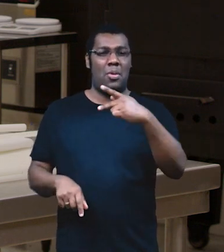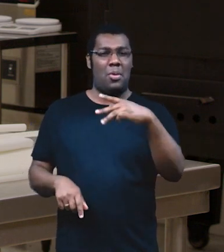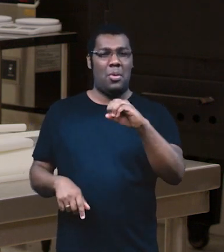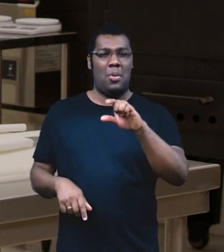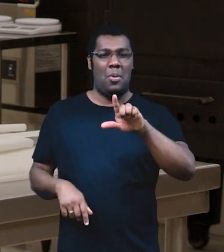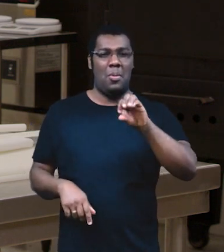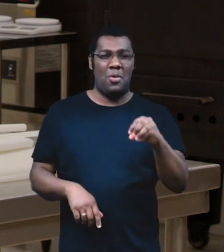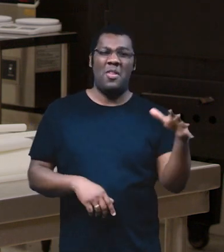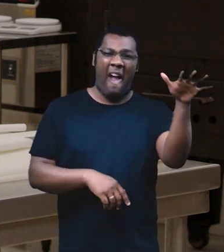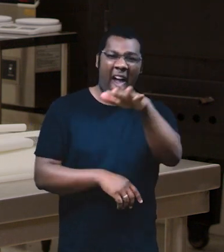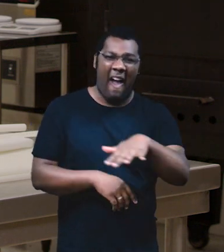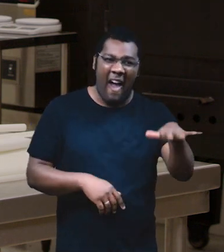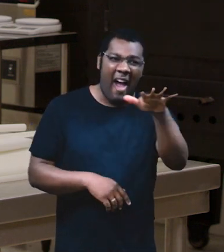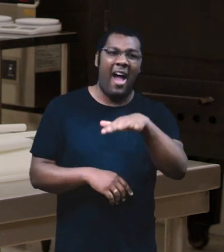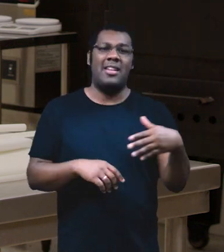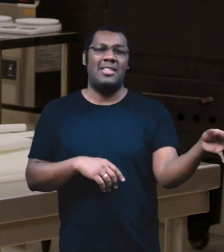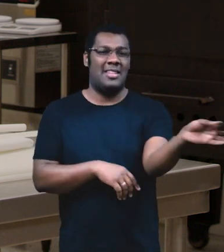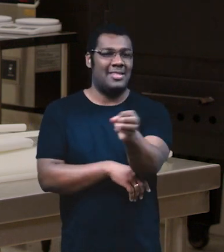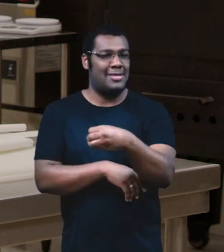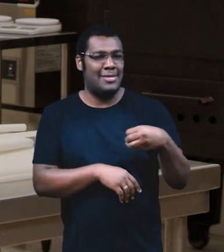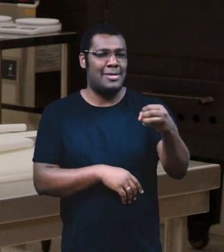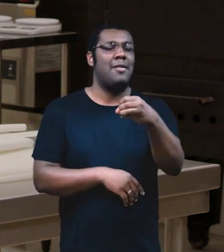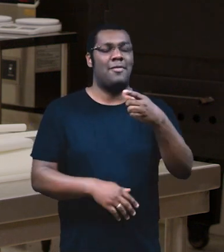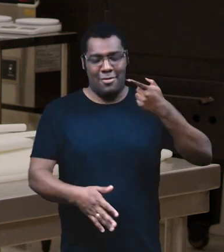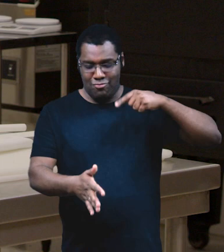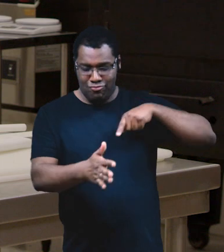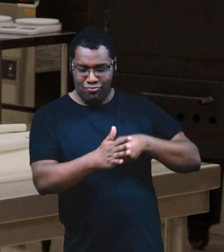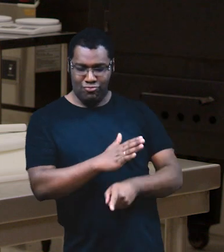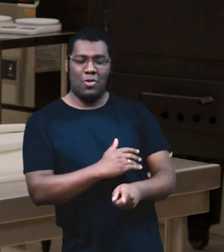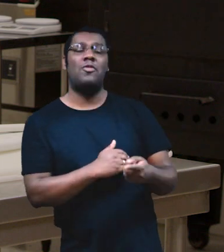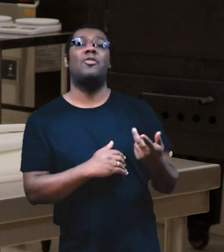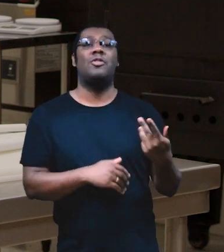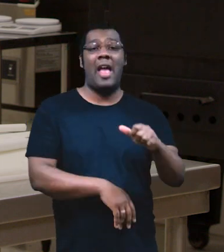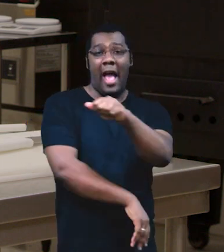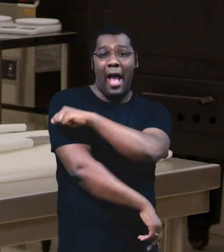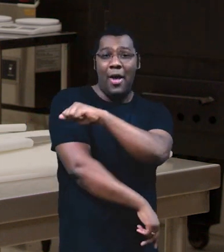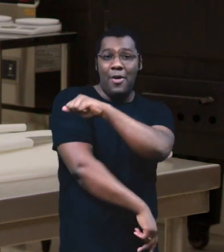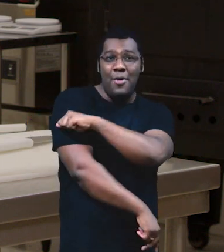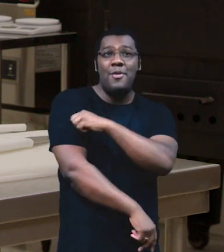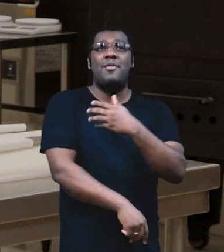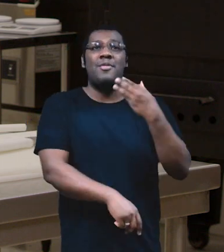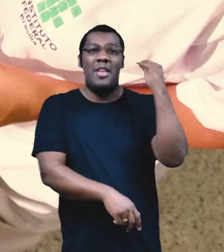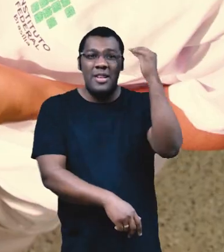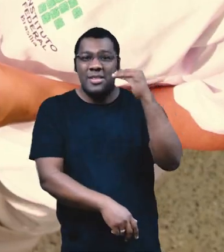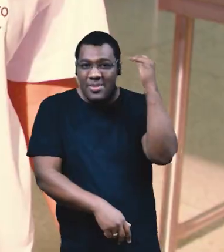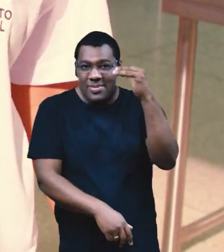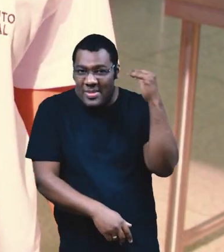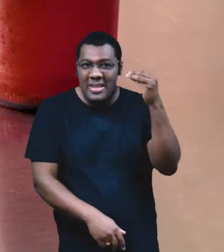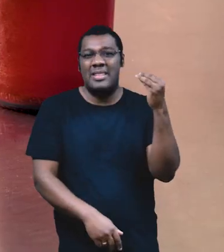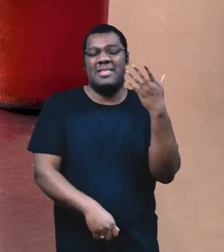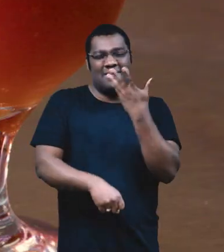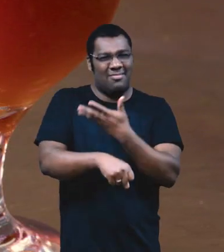estar frequentando, trabalhando pós esse aprendizado aqui no Instituto.